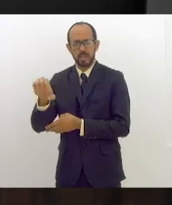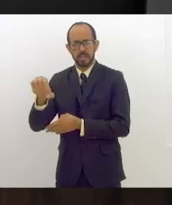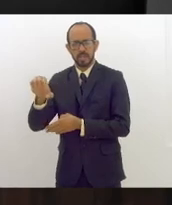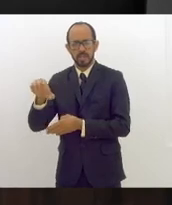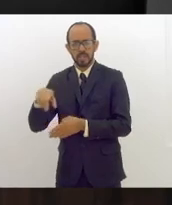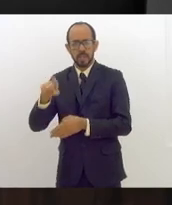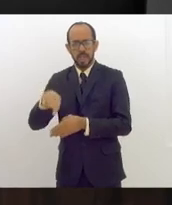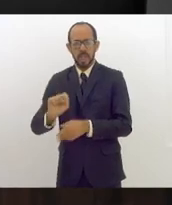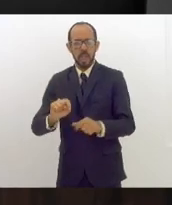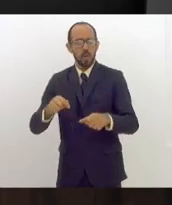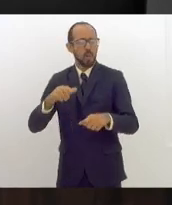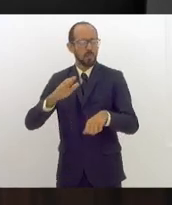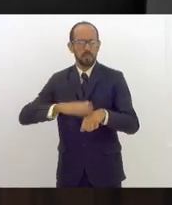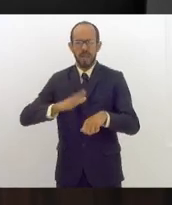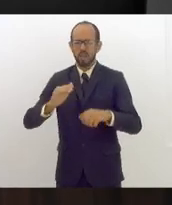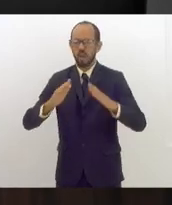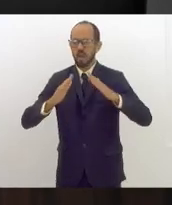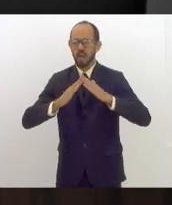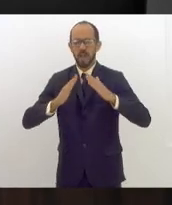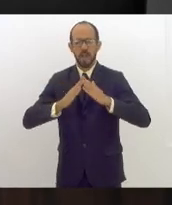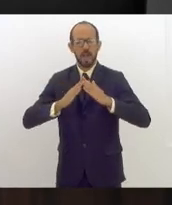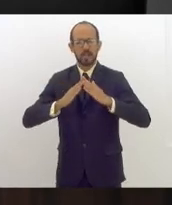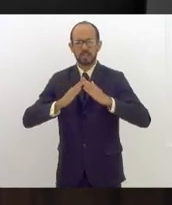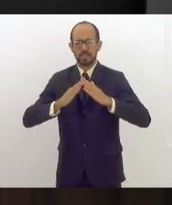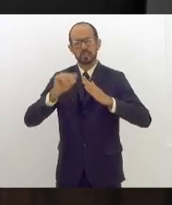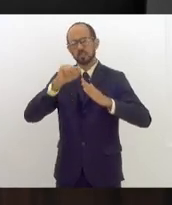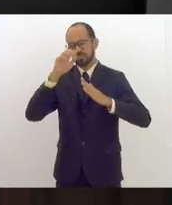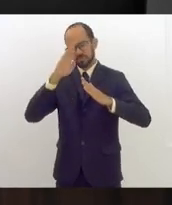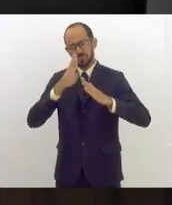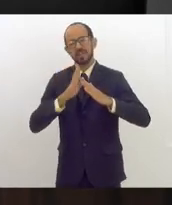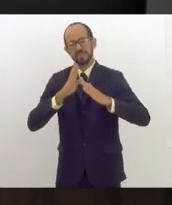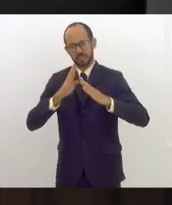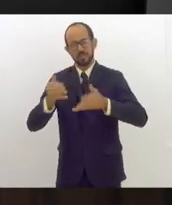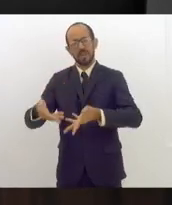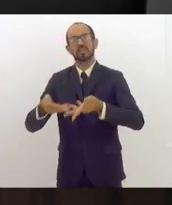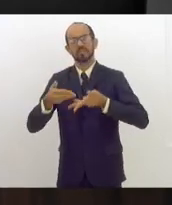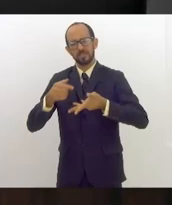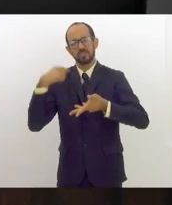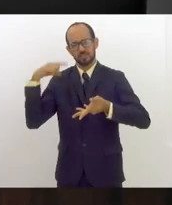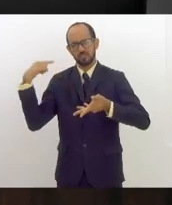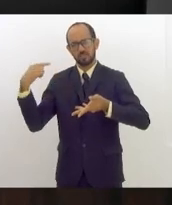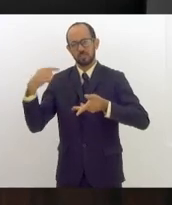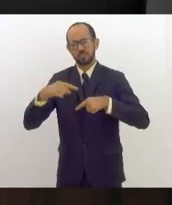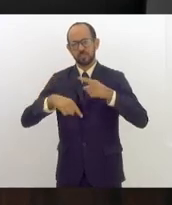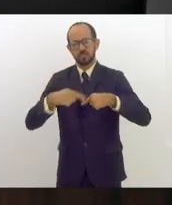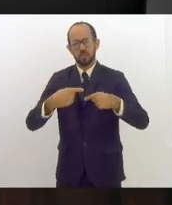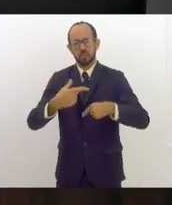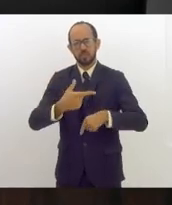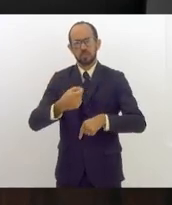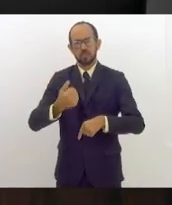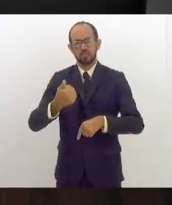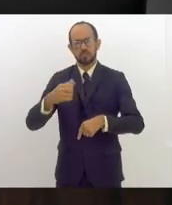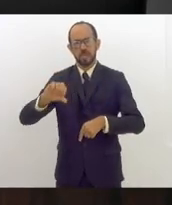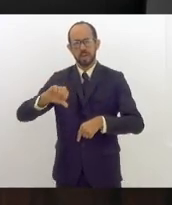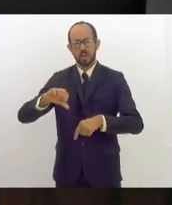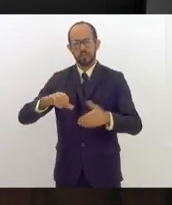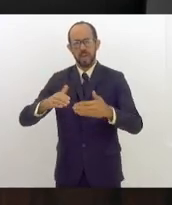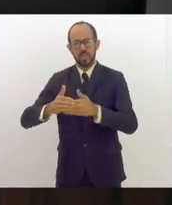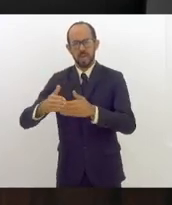advogados e advogados em todo o país e seu primeiro mandato como presidente da OAB 2019 2021